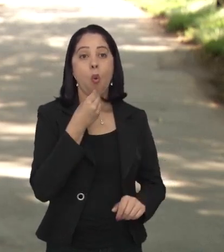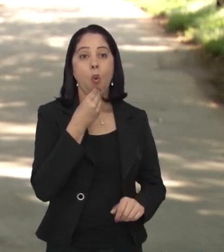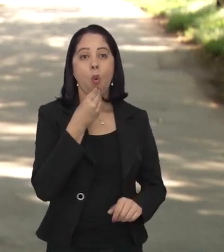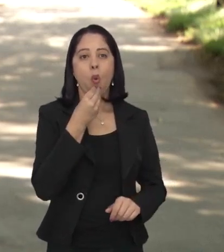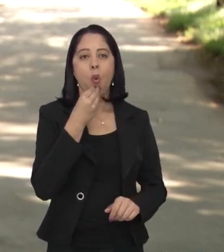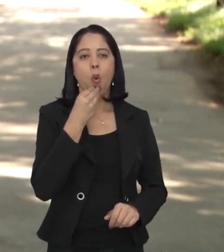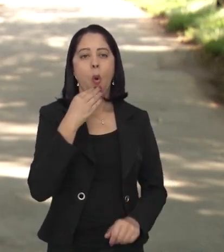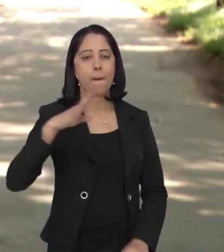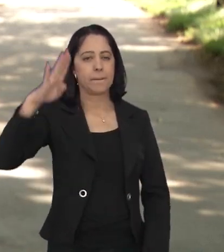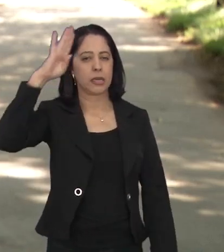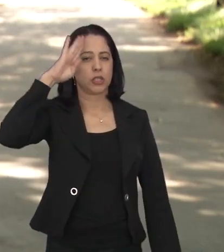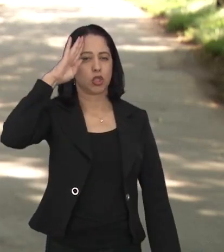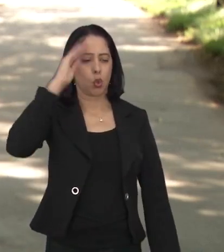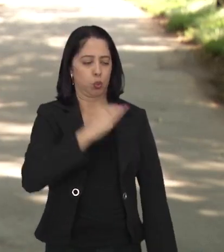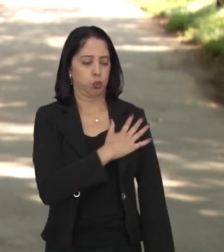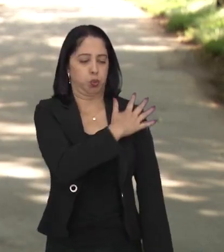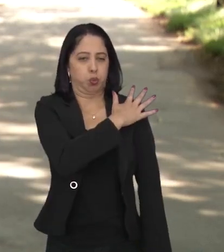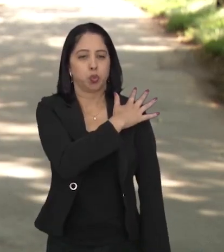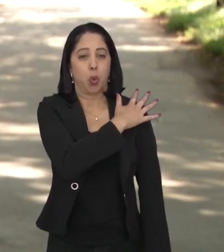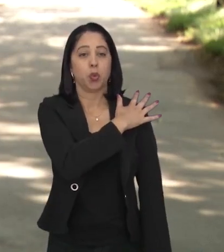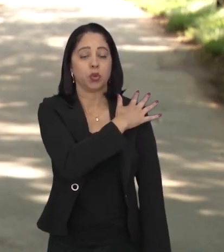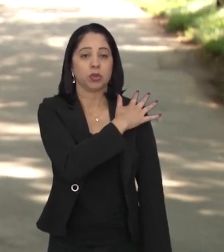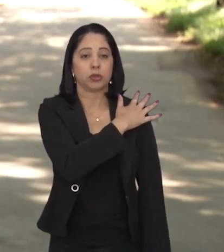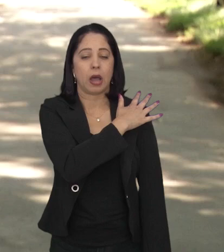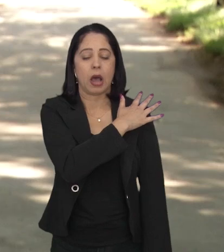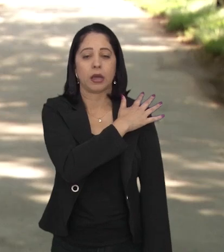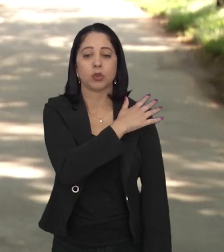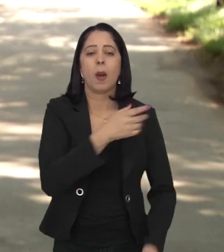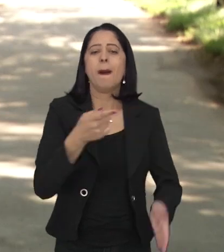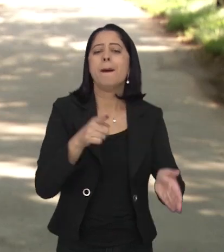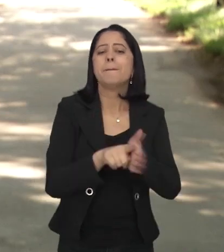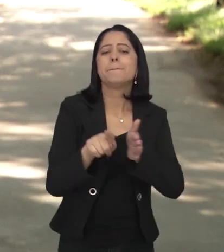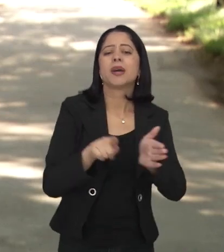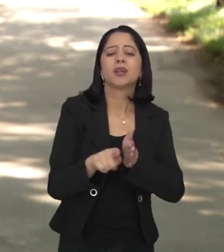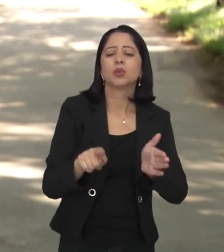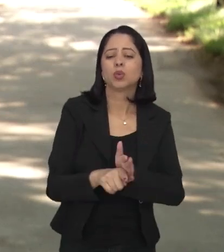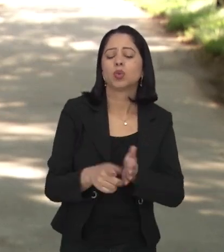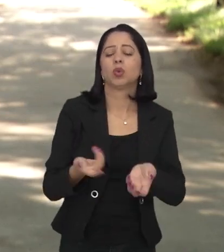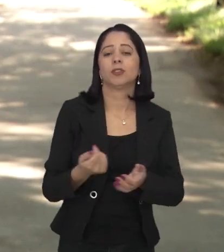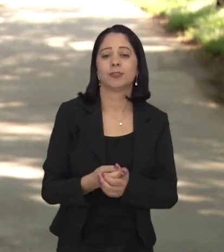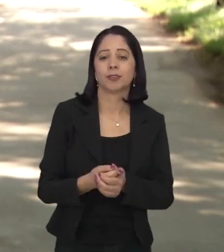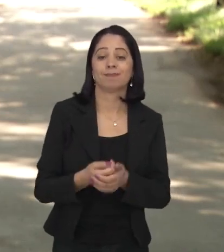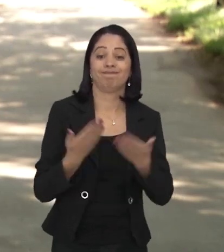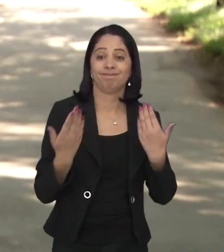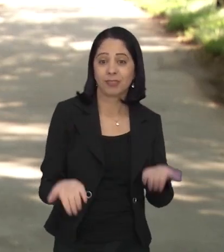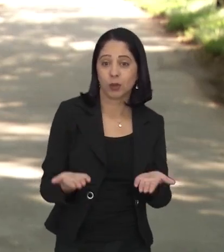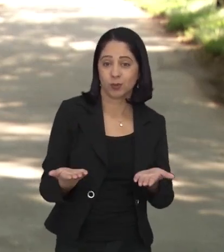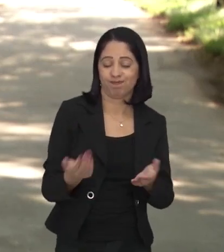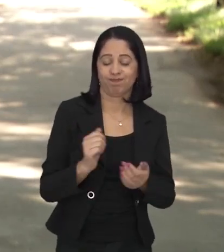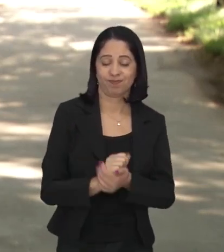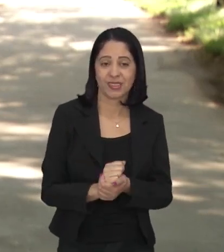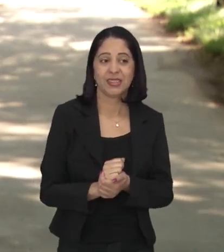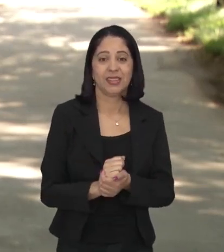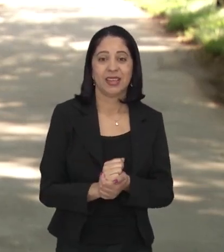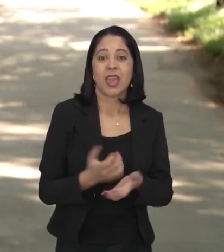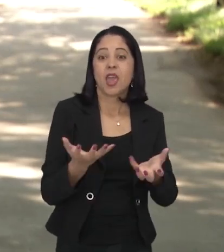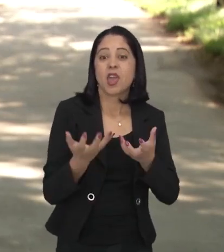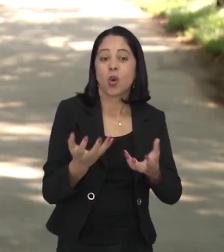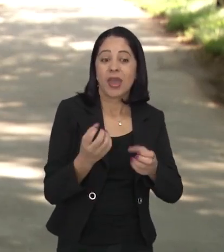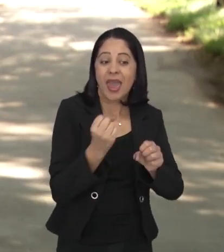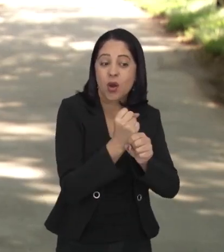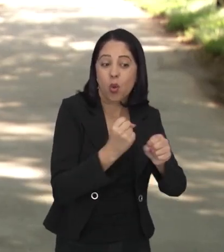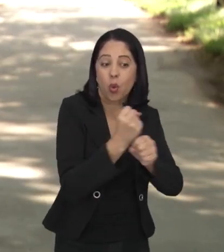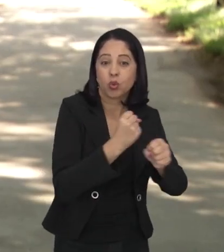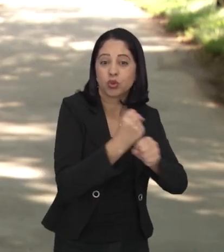Casimiro Montenegro, que colocou para ele uma situação muito interessante. Olha, prefeito, eu quero fazer uma